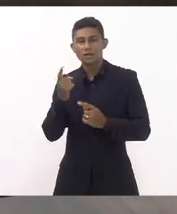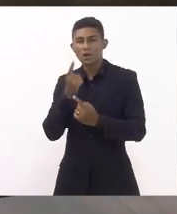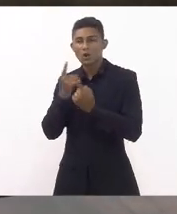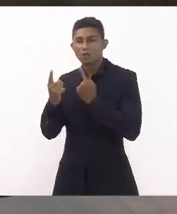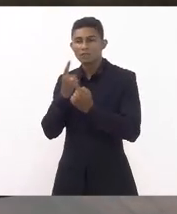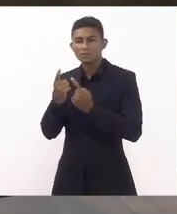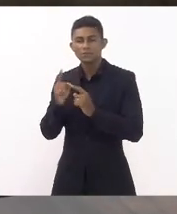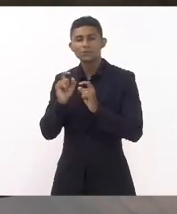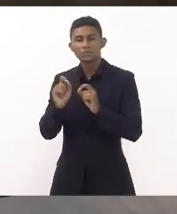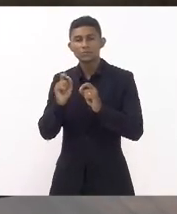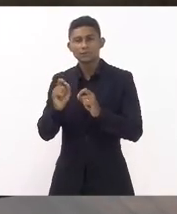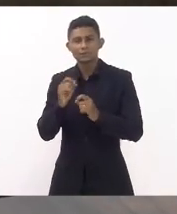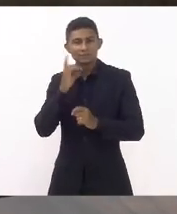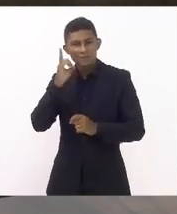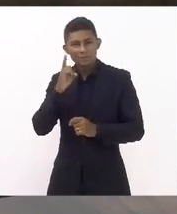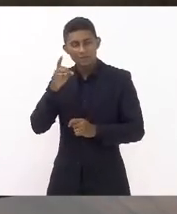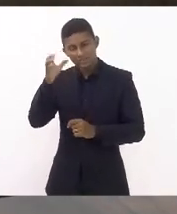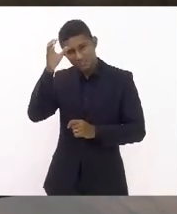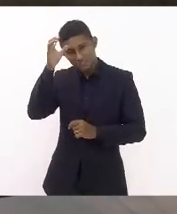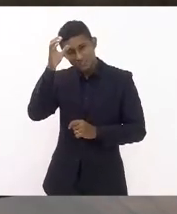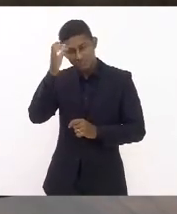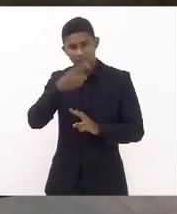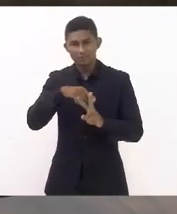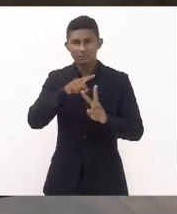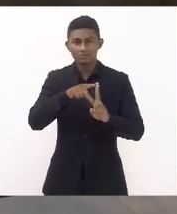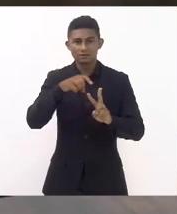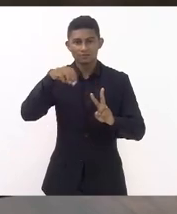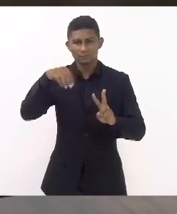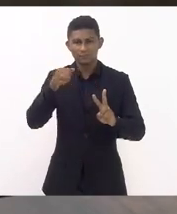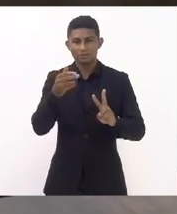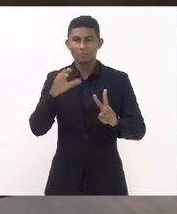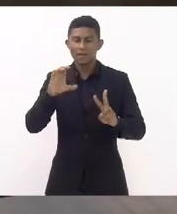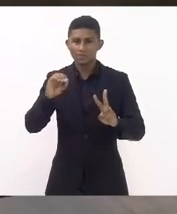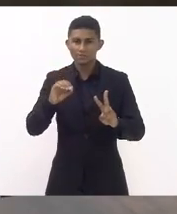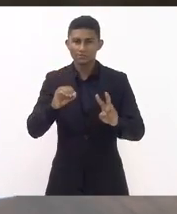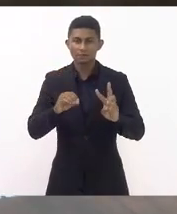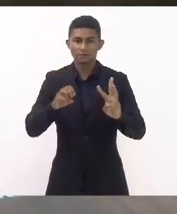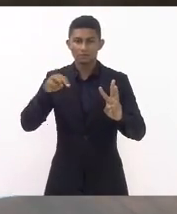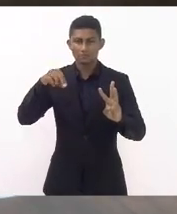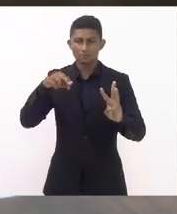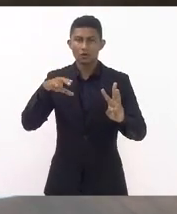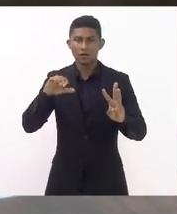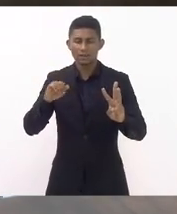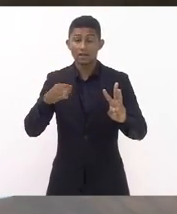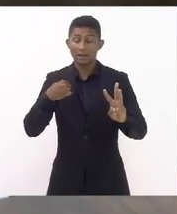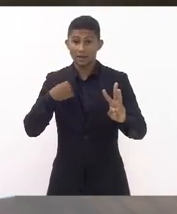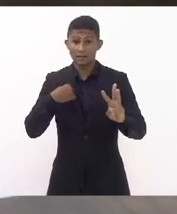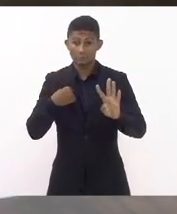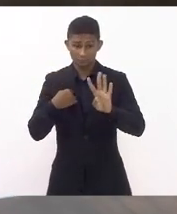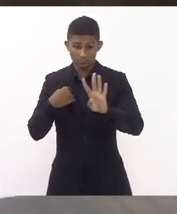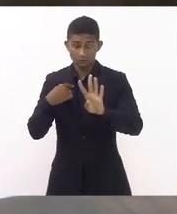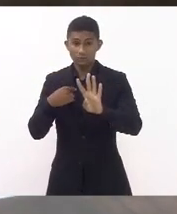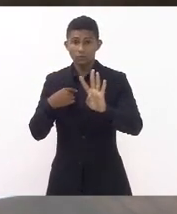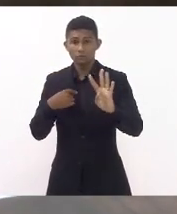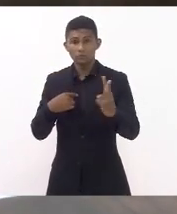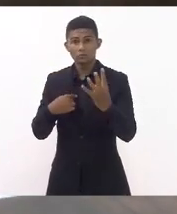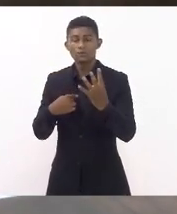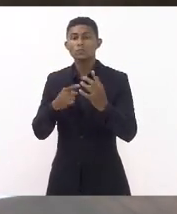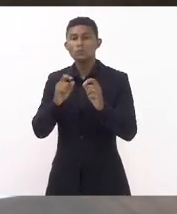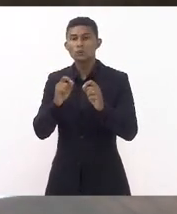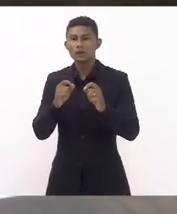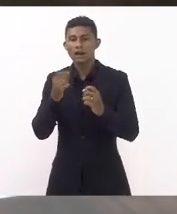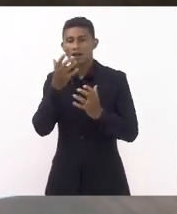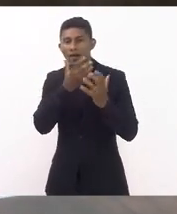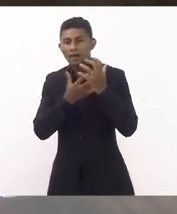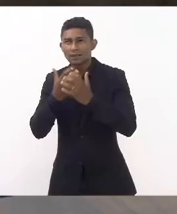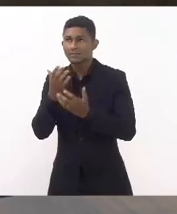conversando, deputada Tiaju, deputado Márcio Galberto, deputada Mônica Francisco e eu, nós estávamos louvando. Olha que